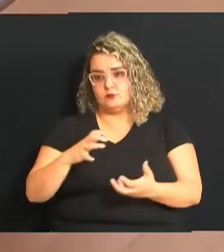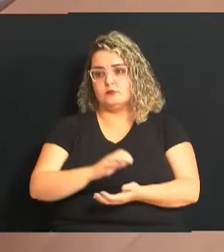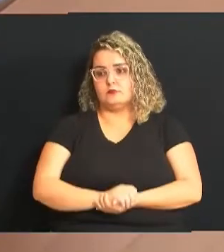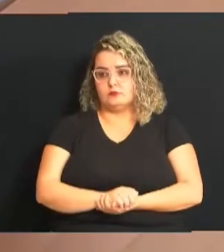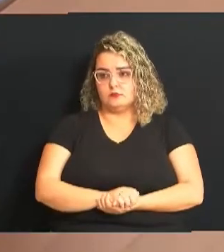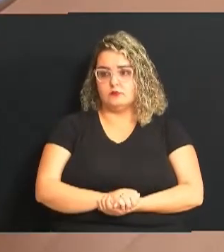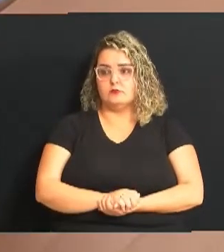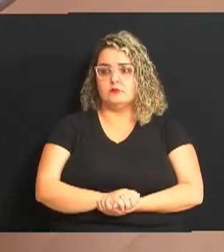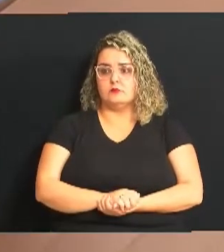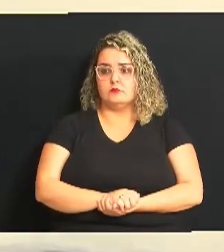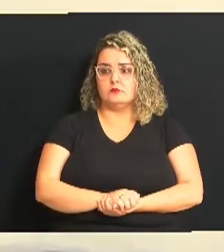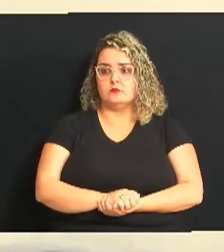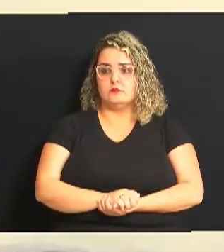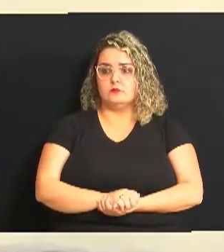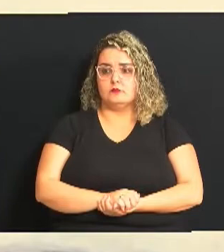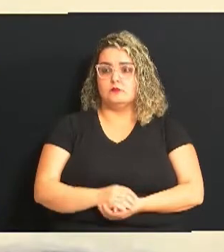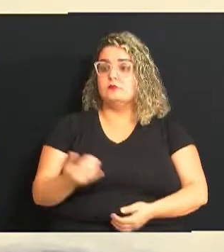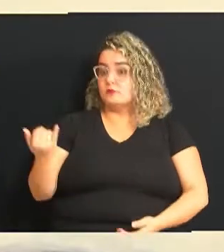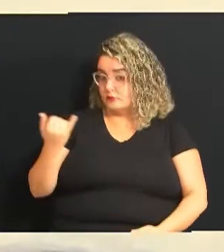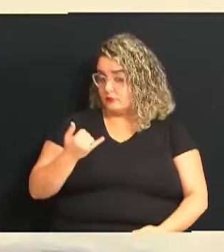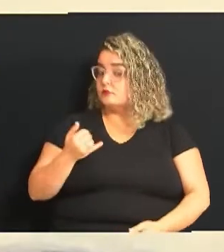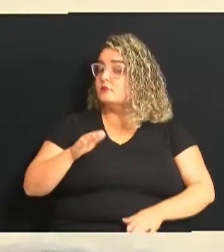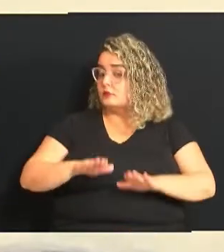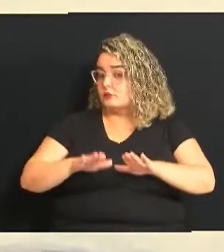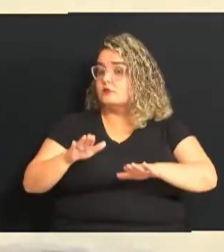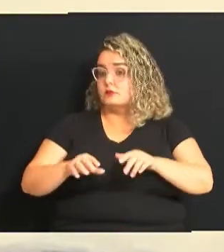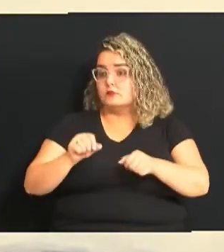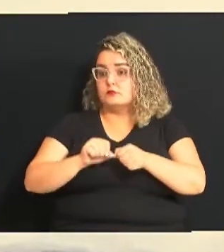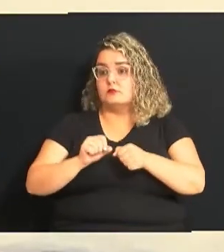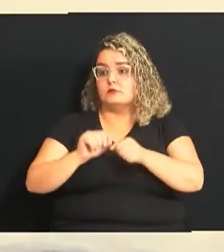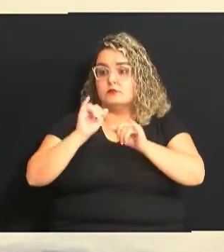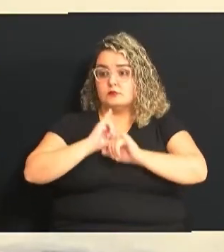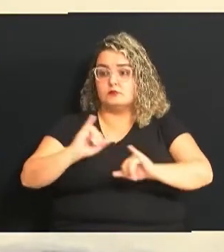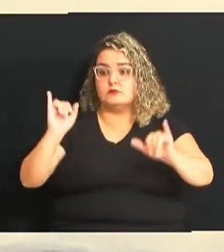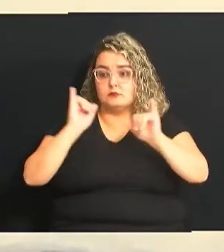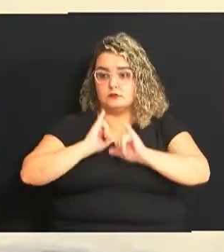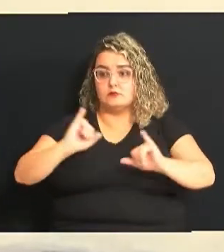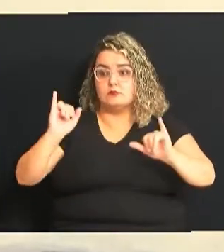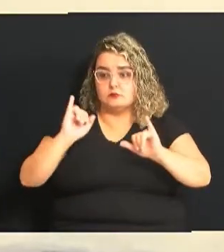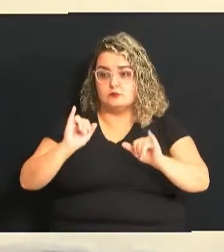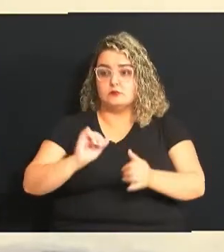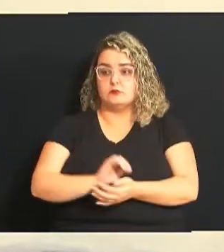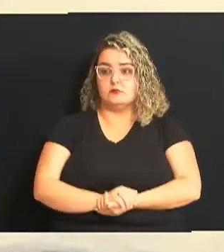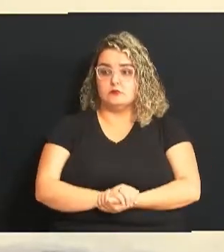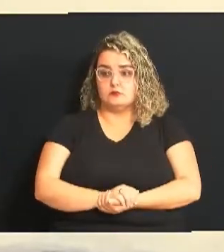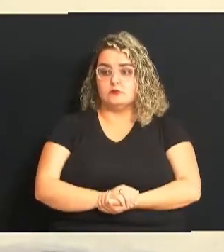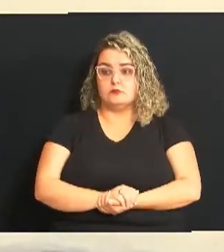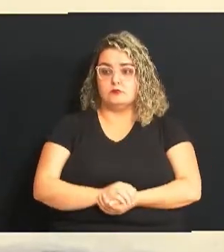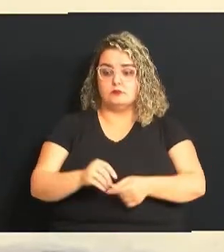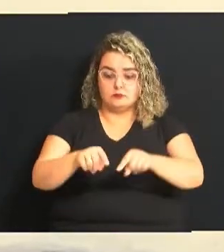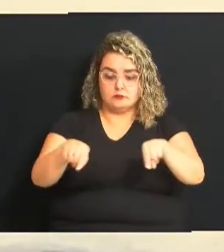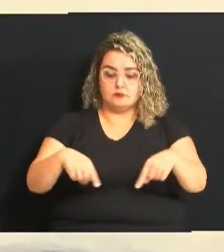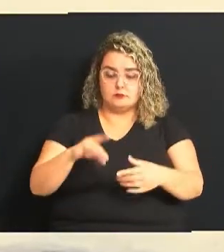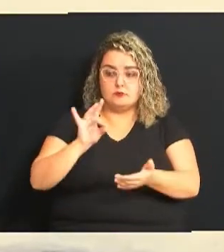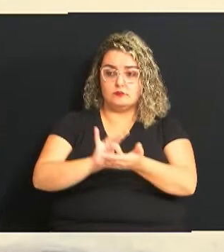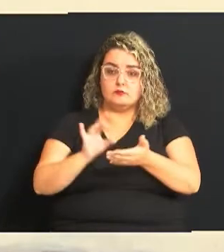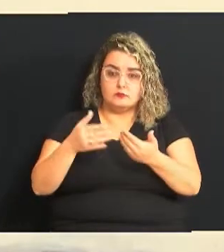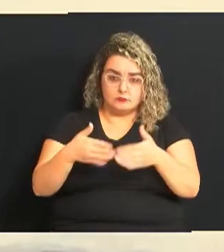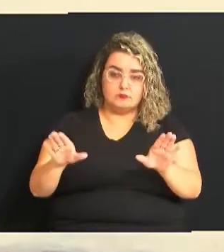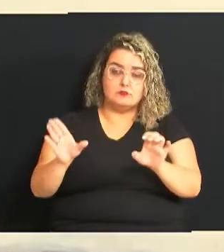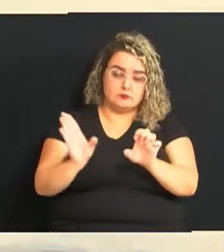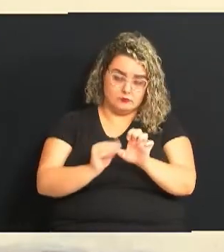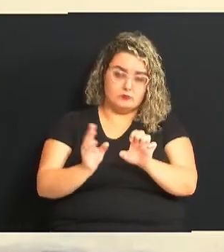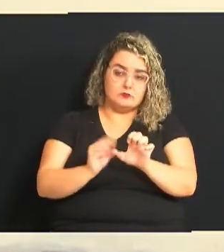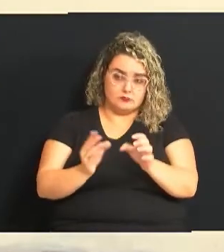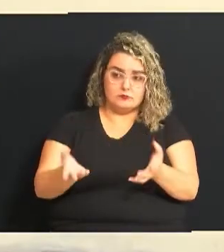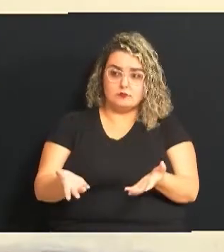pessoa idosa. Como você falou, muitas vezes a gente faz campanha para que seja a sala efetivamente aberta.